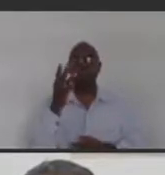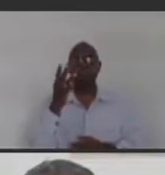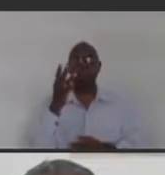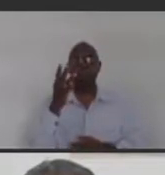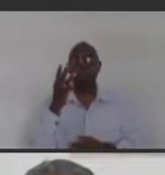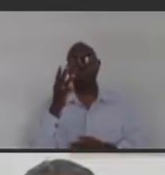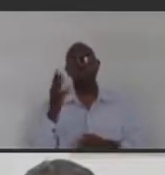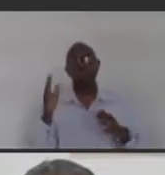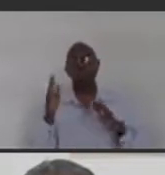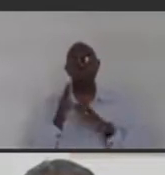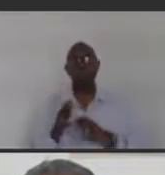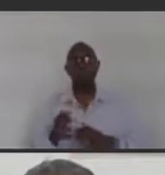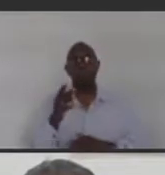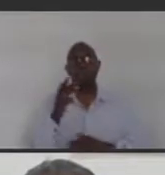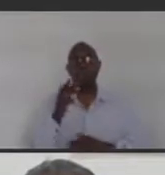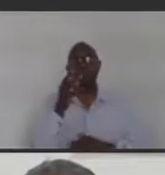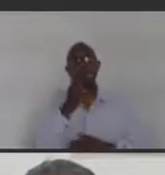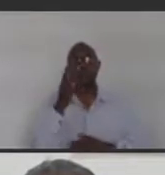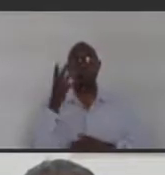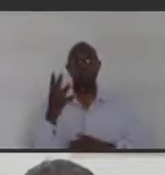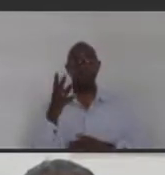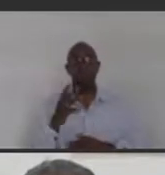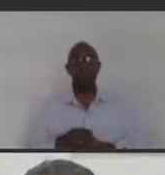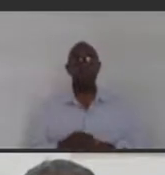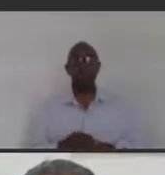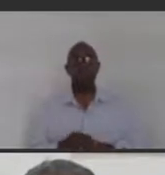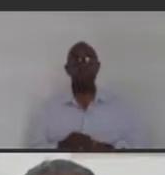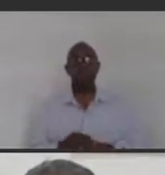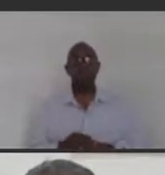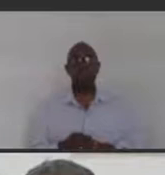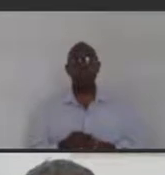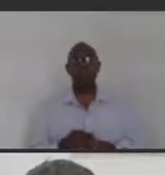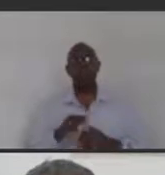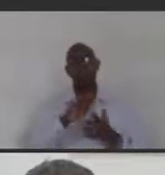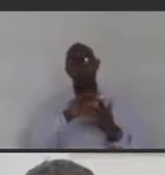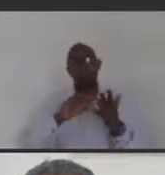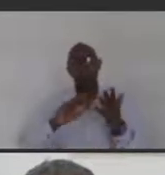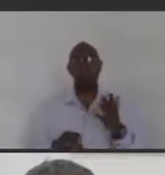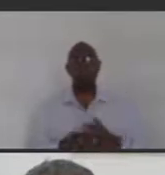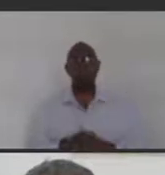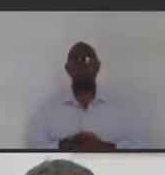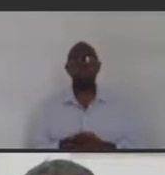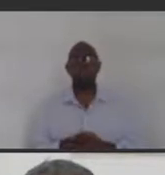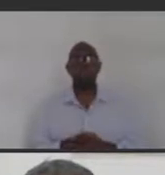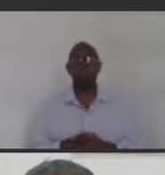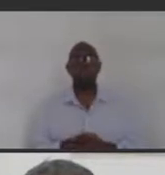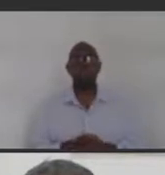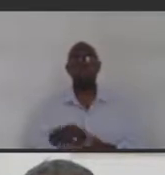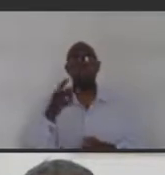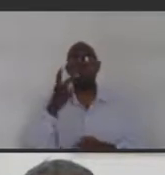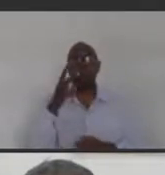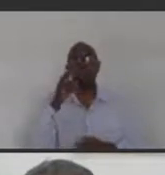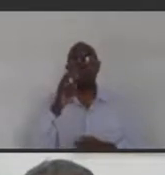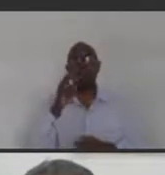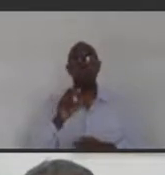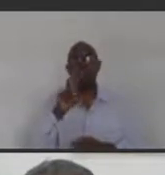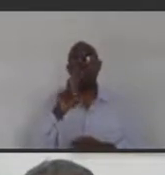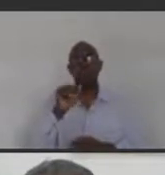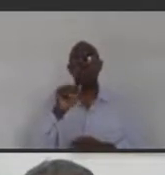a indicação 4.024, todas do vereador Rosa. Diverso, indicação 4.025, vereador Valdir de